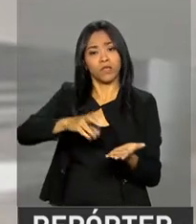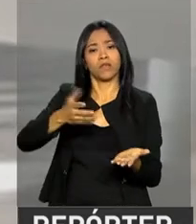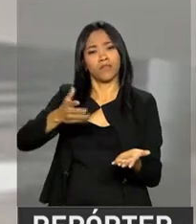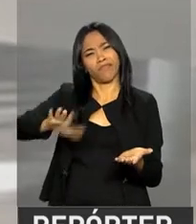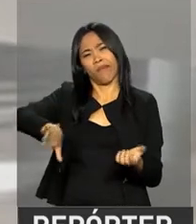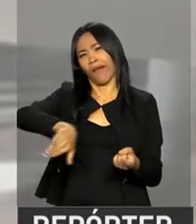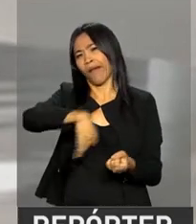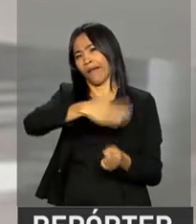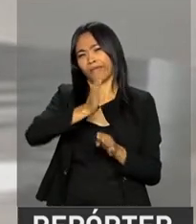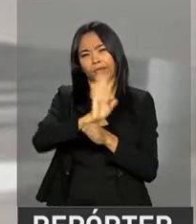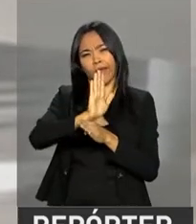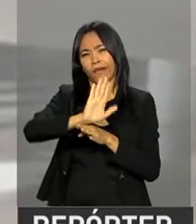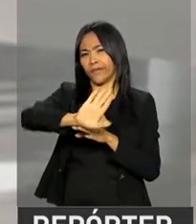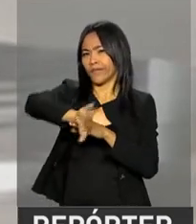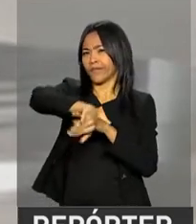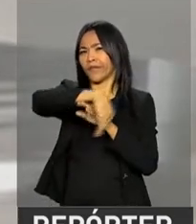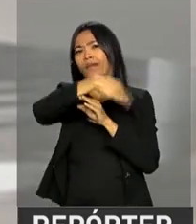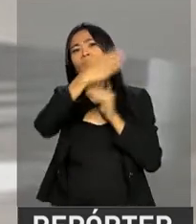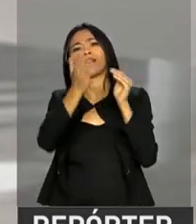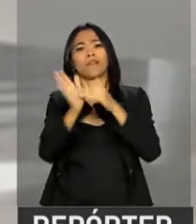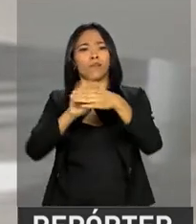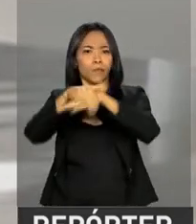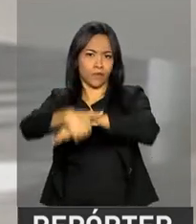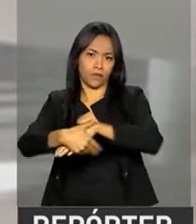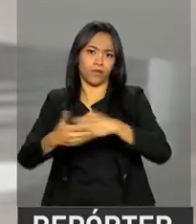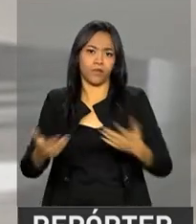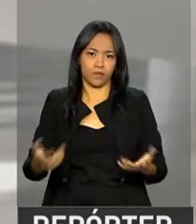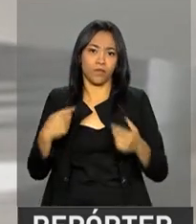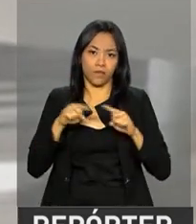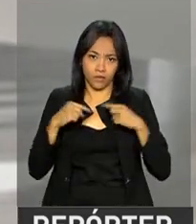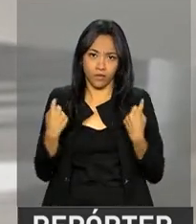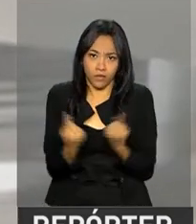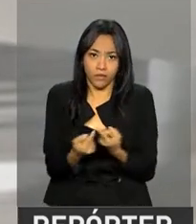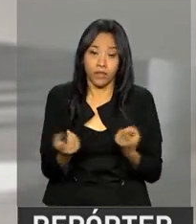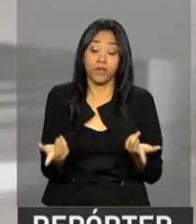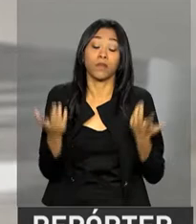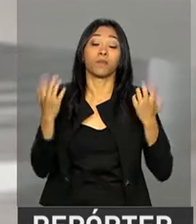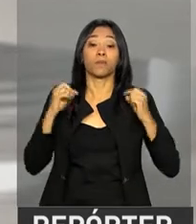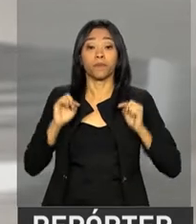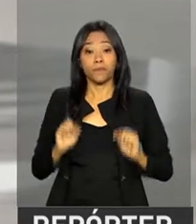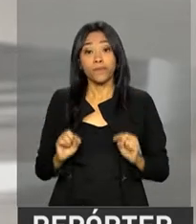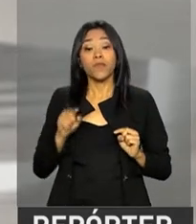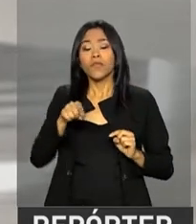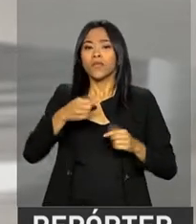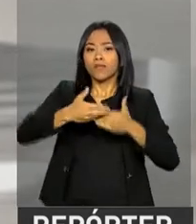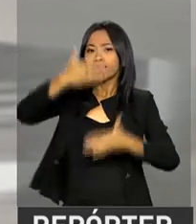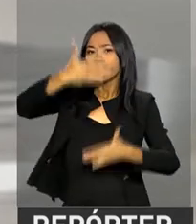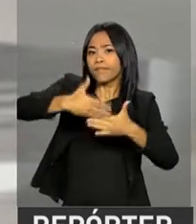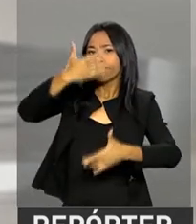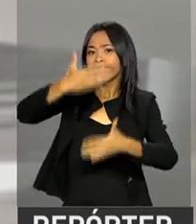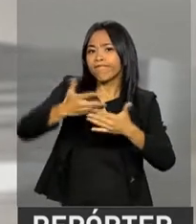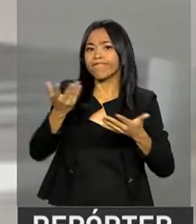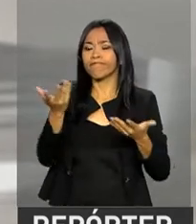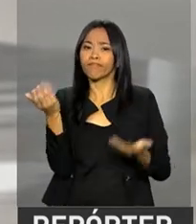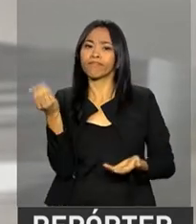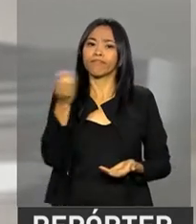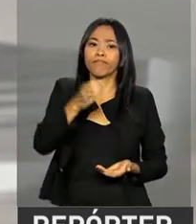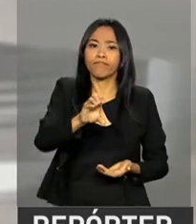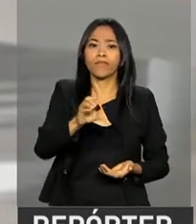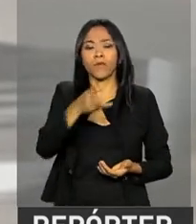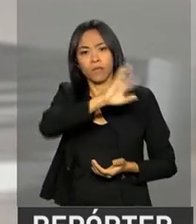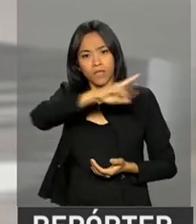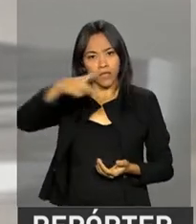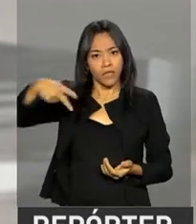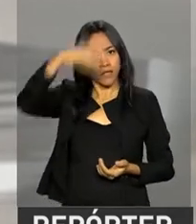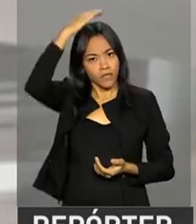e seguem durante a tarde estendendo até a noite bom o cala olha só pelas redes sociais o presidente michel temer falou agora pela manhã